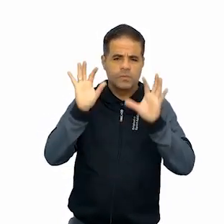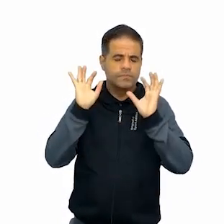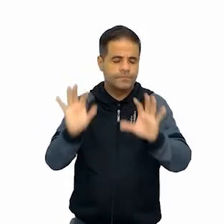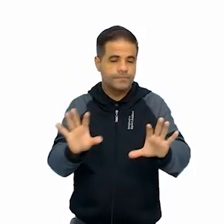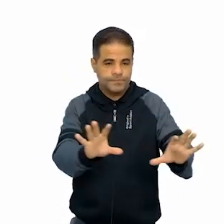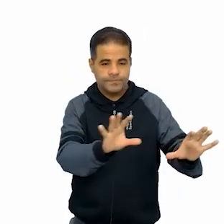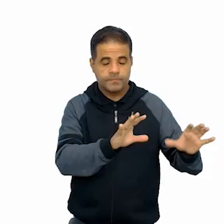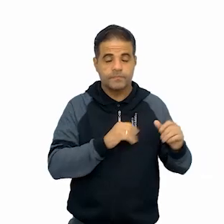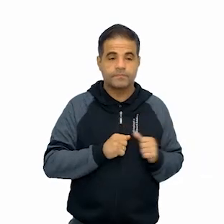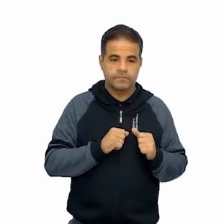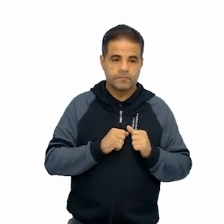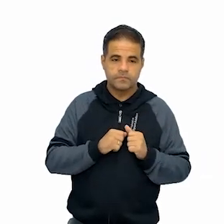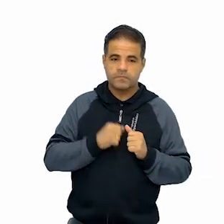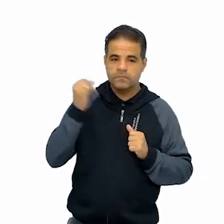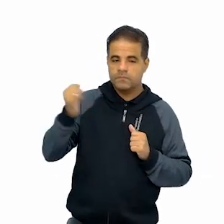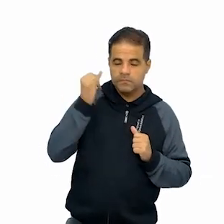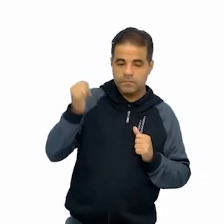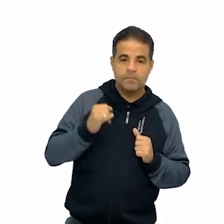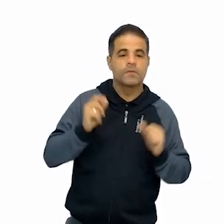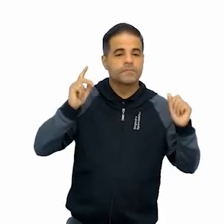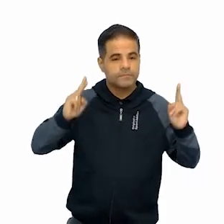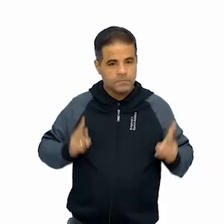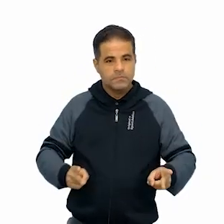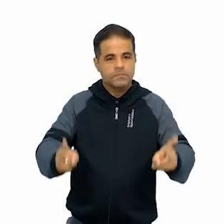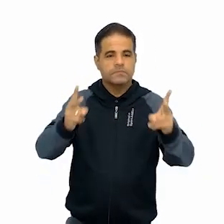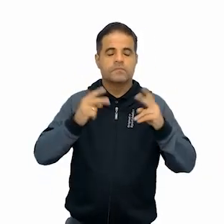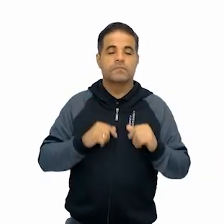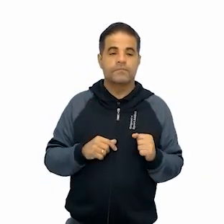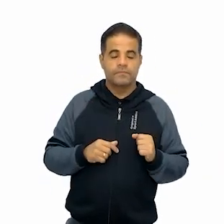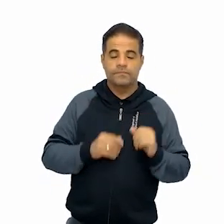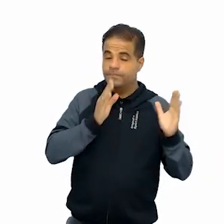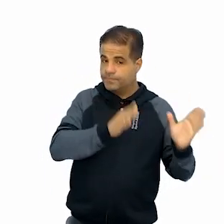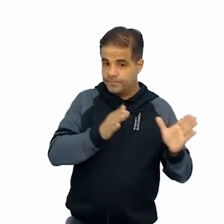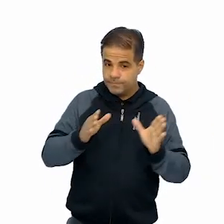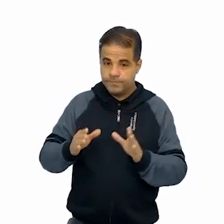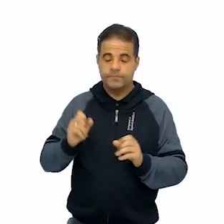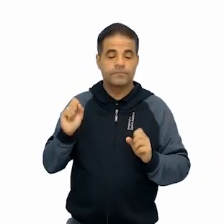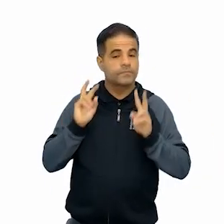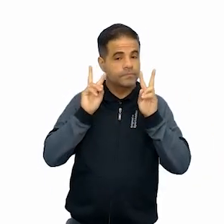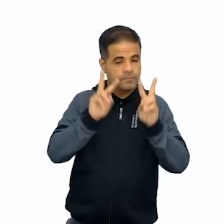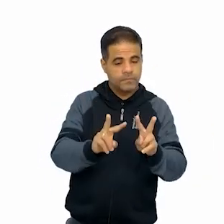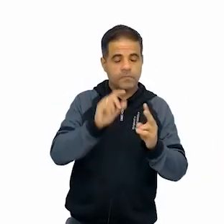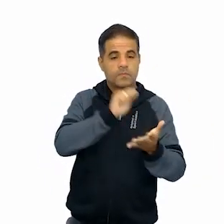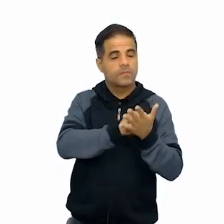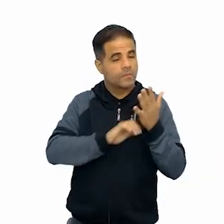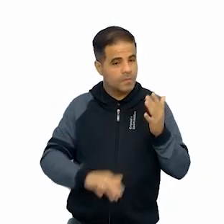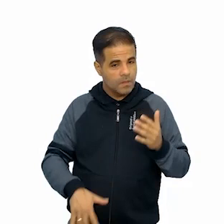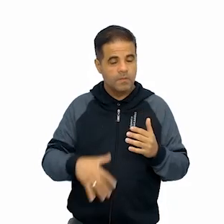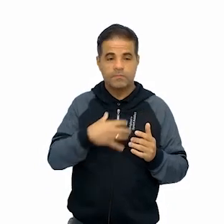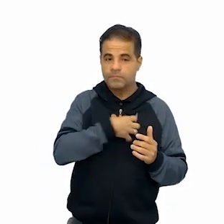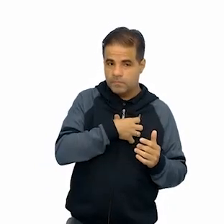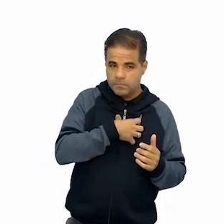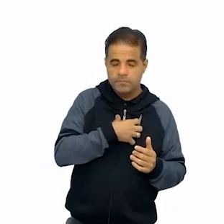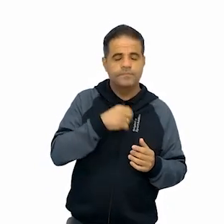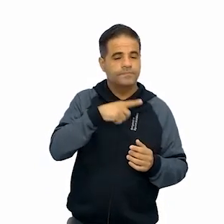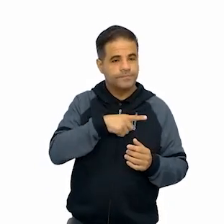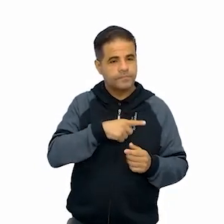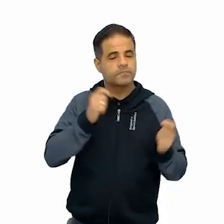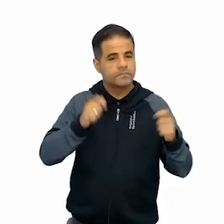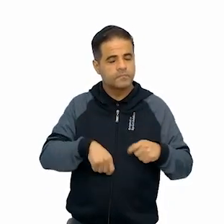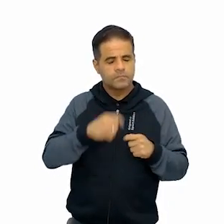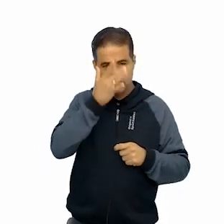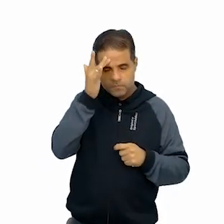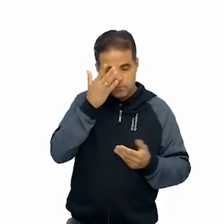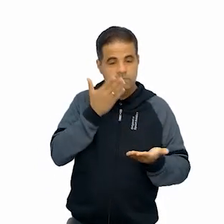ameaçada. Então, é importante que continue com a organização em duplas para a atividade, de modo que tenha um estudante